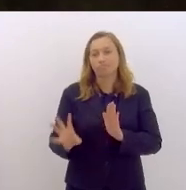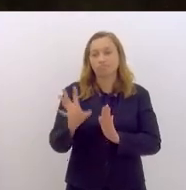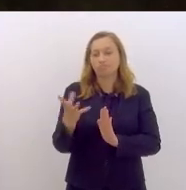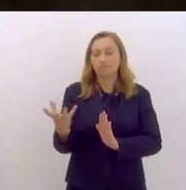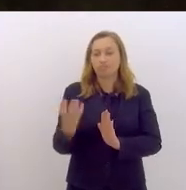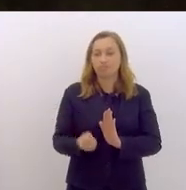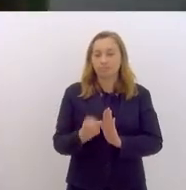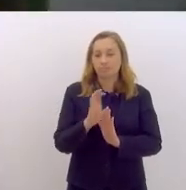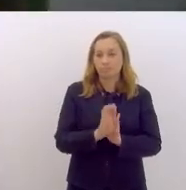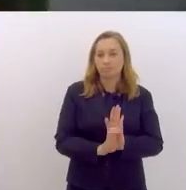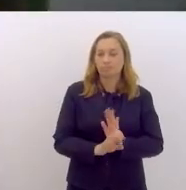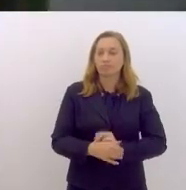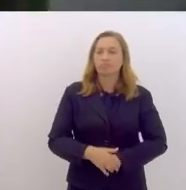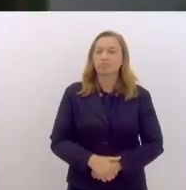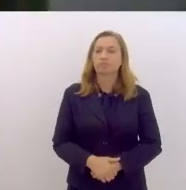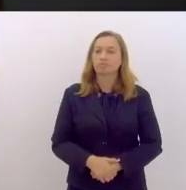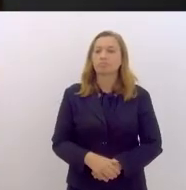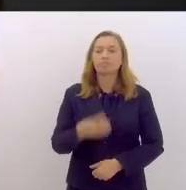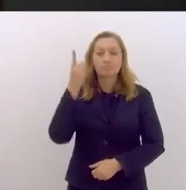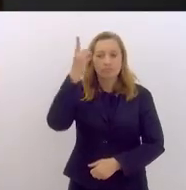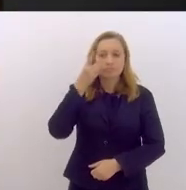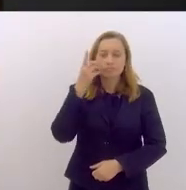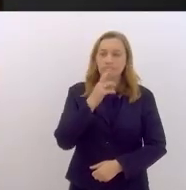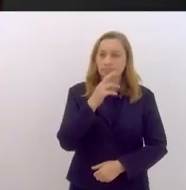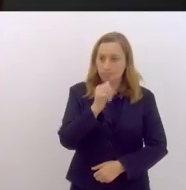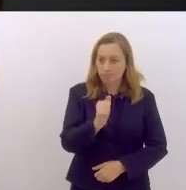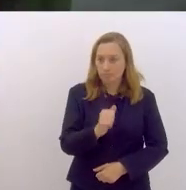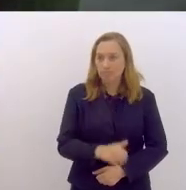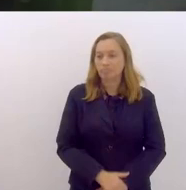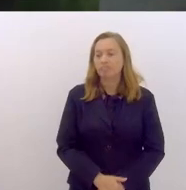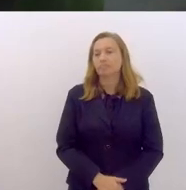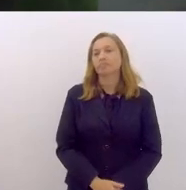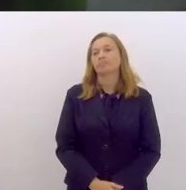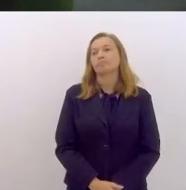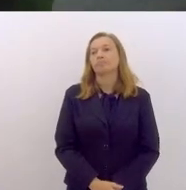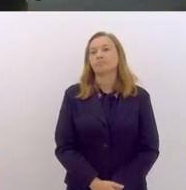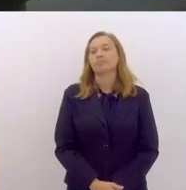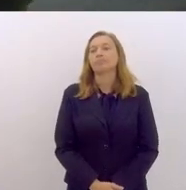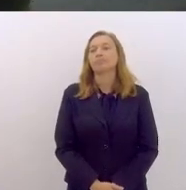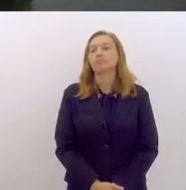acatada. Deputado Rodrigo Amorim. Vai ter